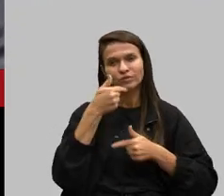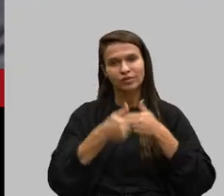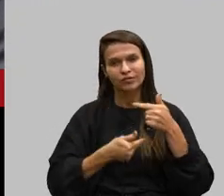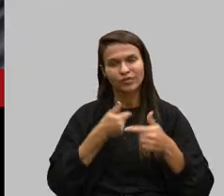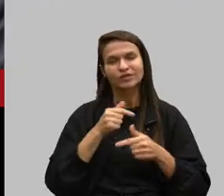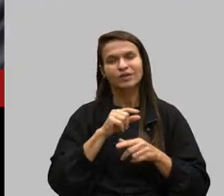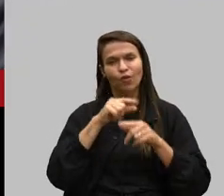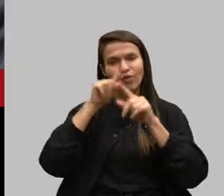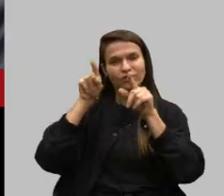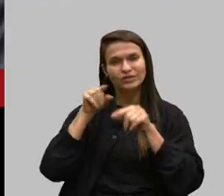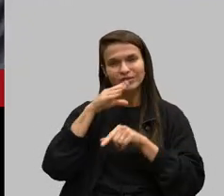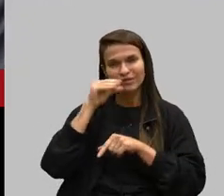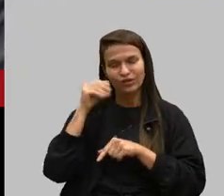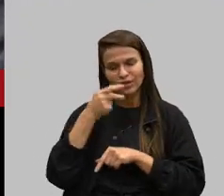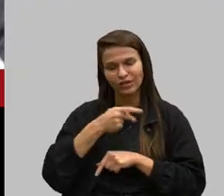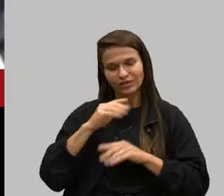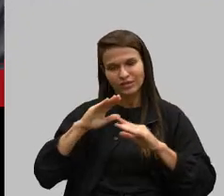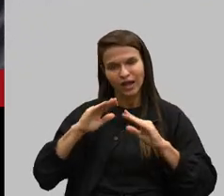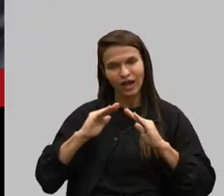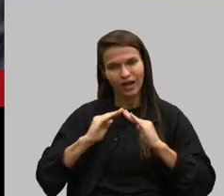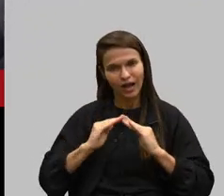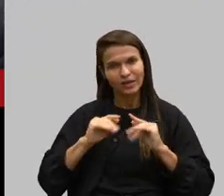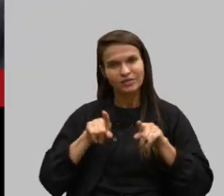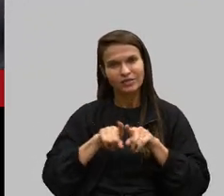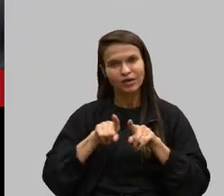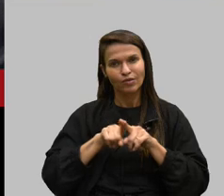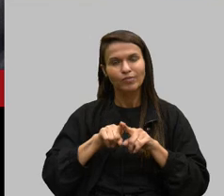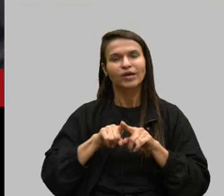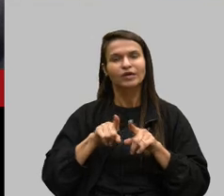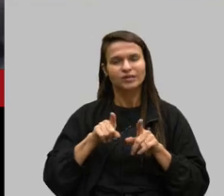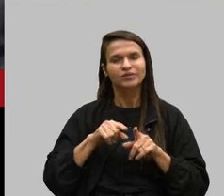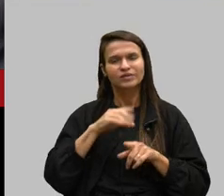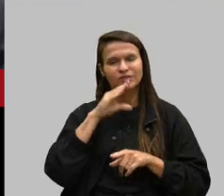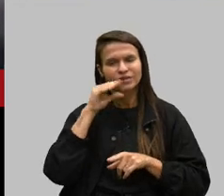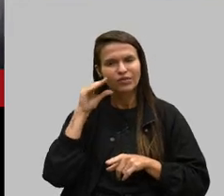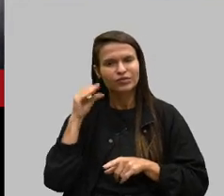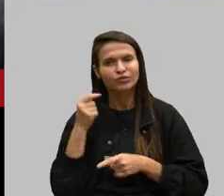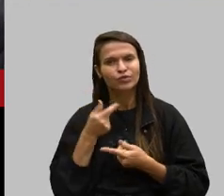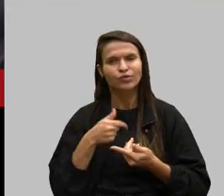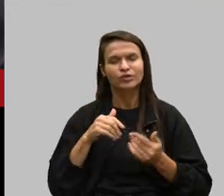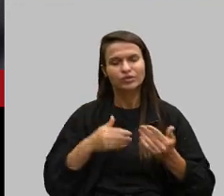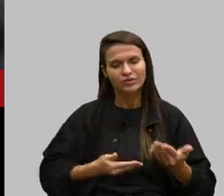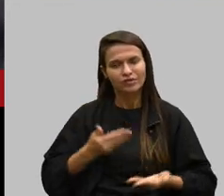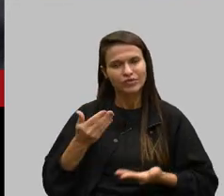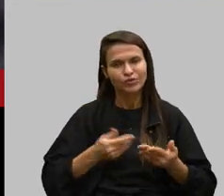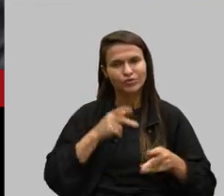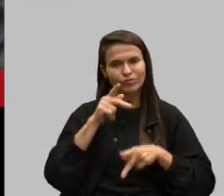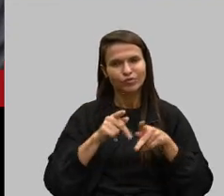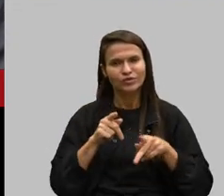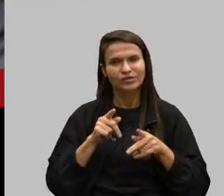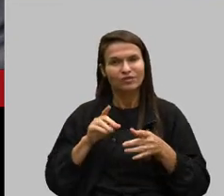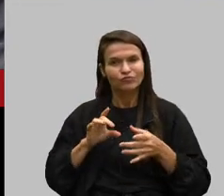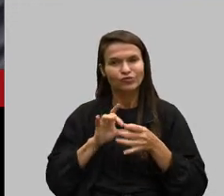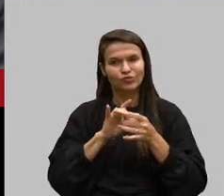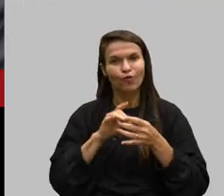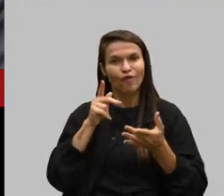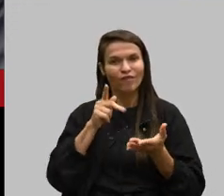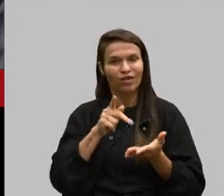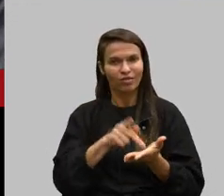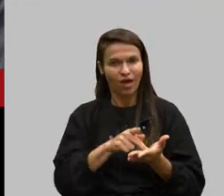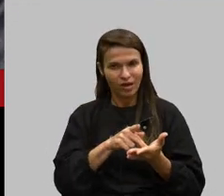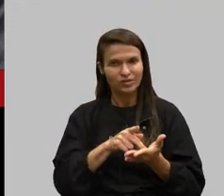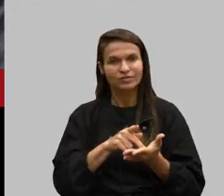servidores dessa casa são servidores do nosso povo e temos que est sempre ao lado da Verdade e o governo